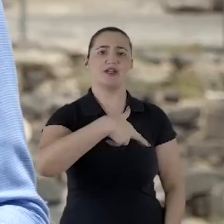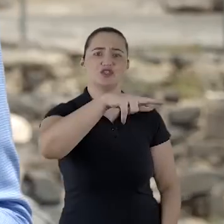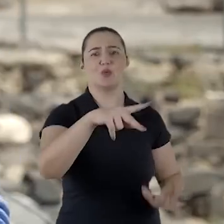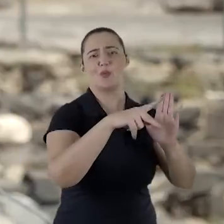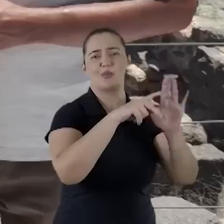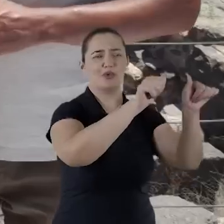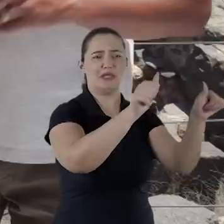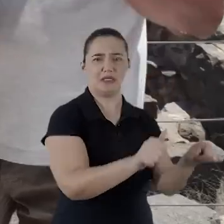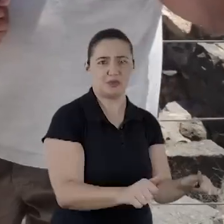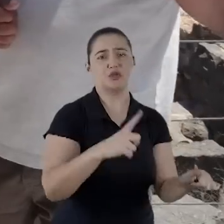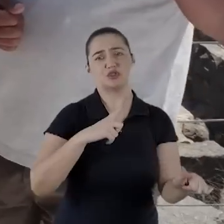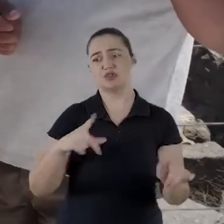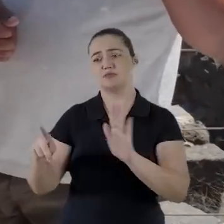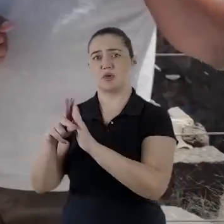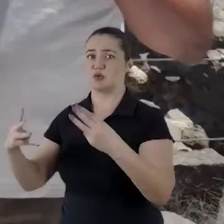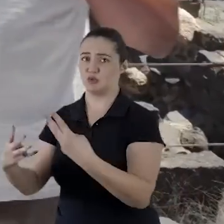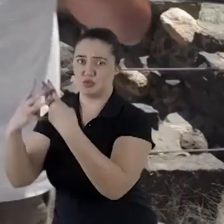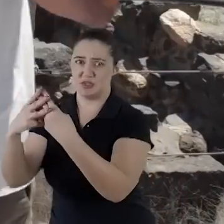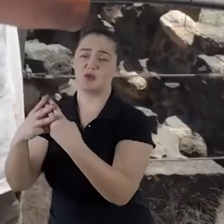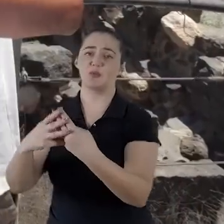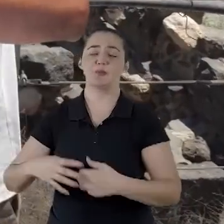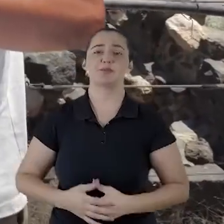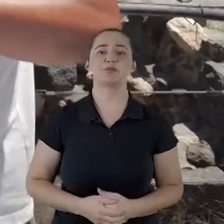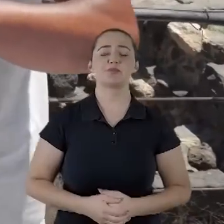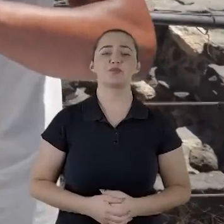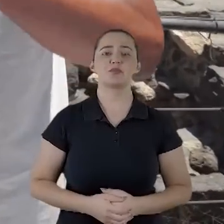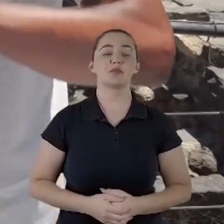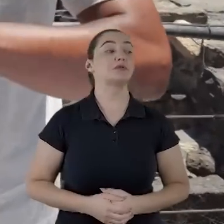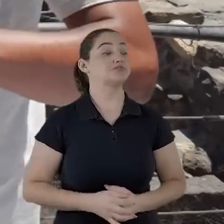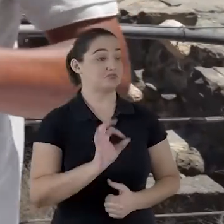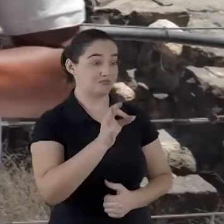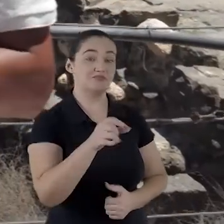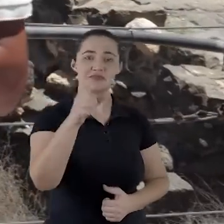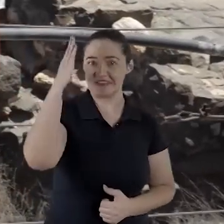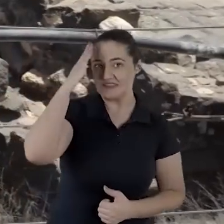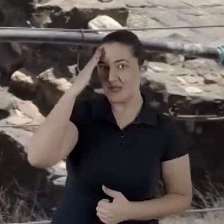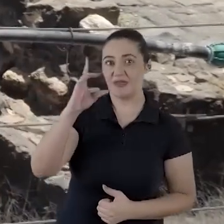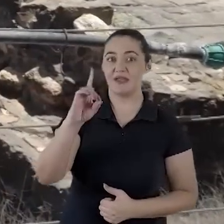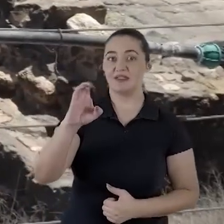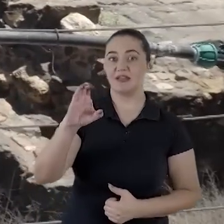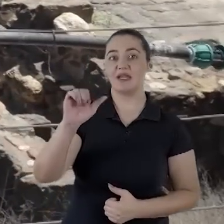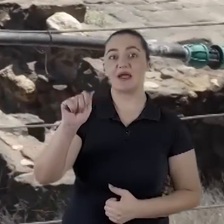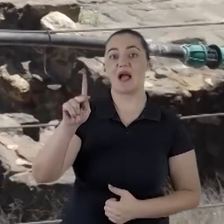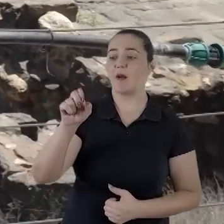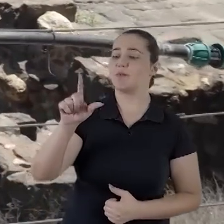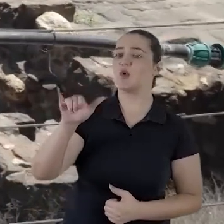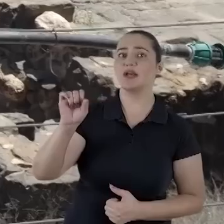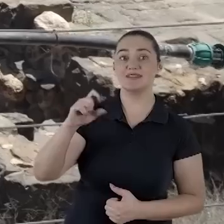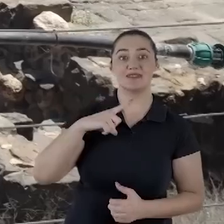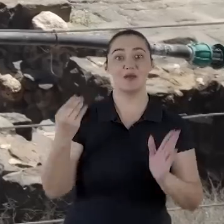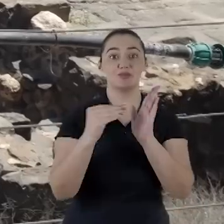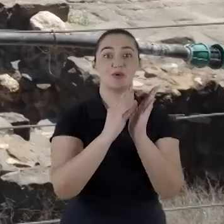a essas cidades. E você sabia que este nome Decápolis aparece no Novo Testamento relacionado ao ministério de Jesus? Não